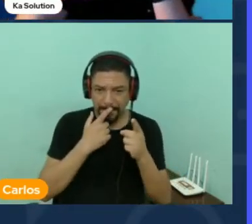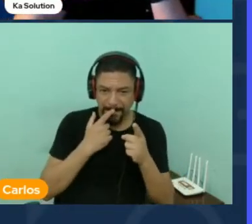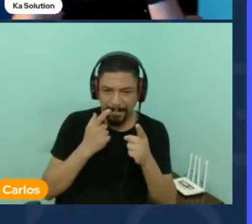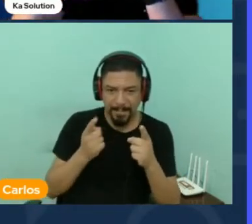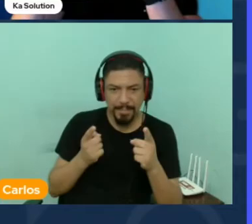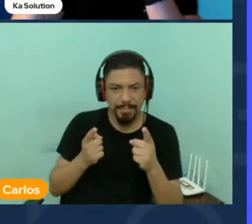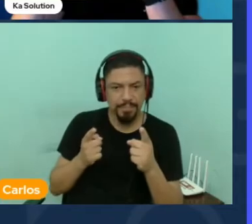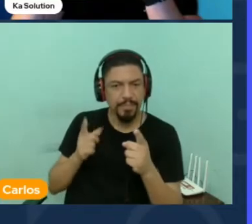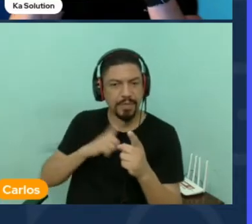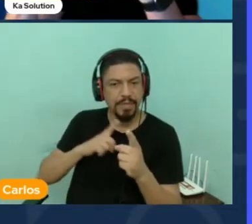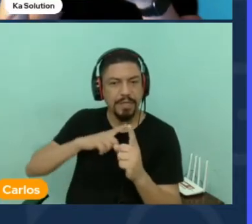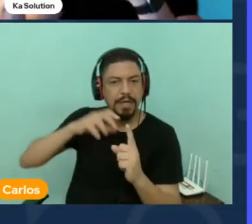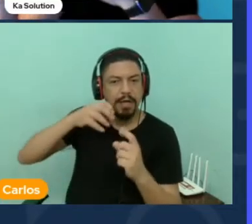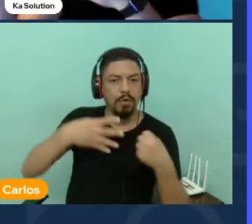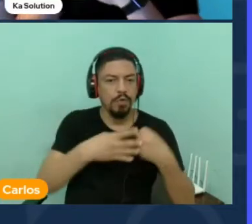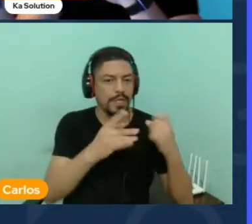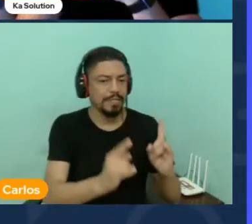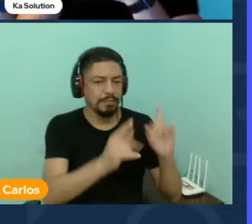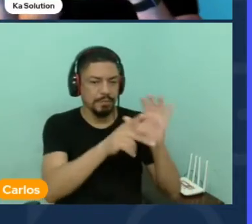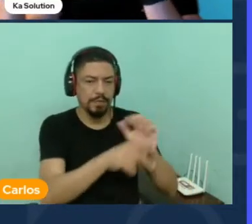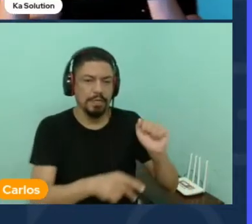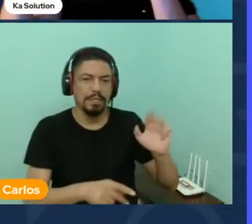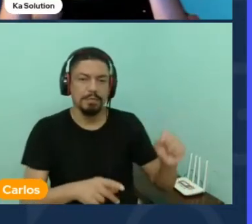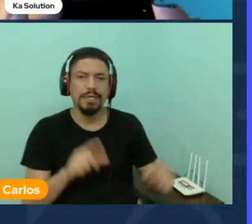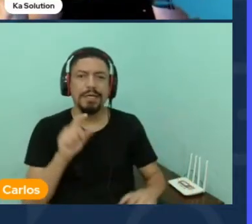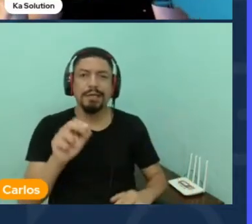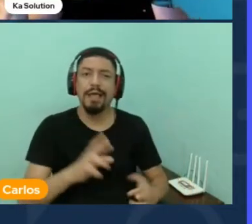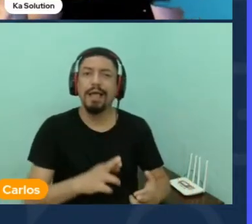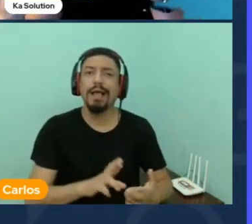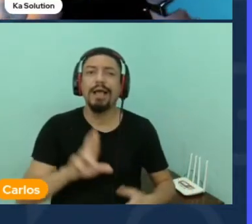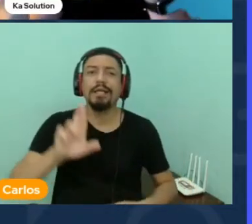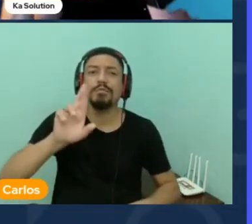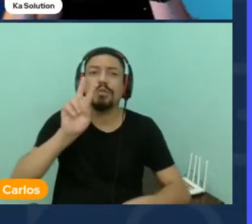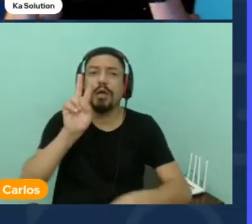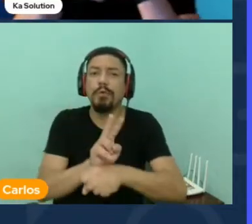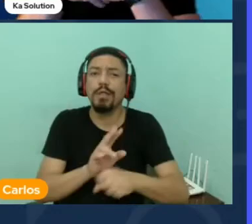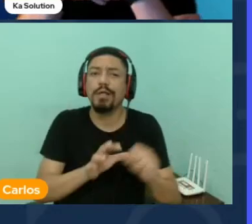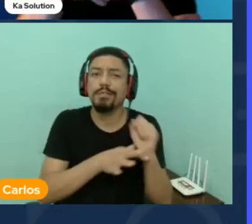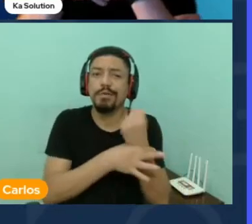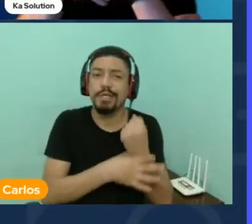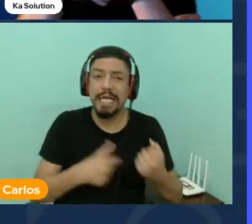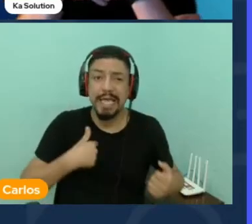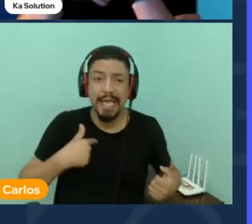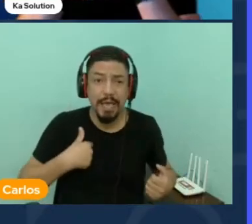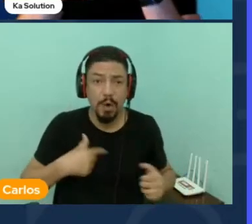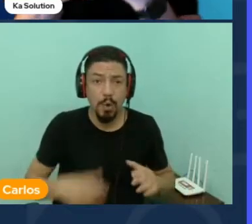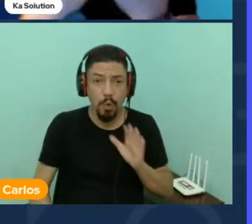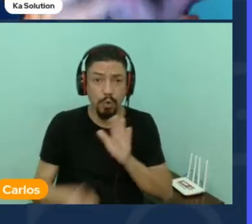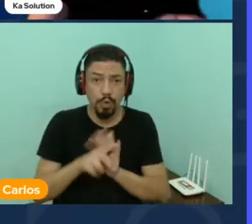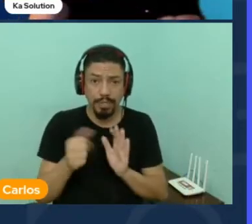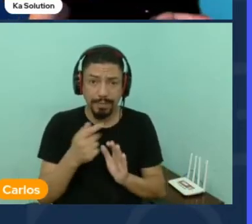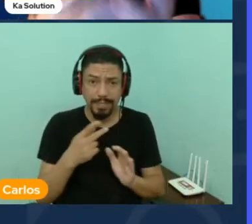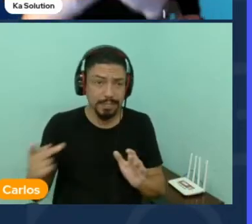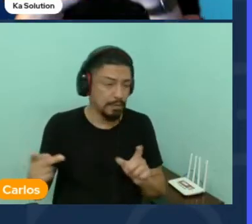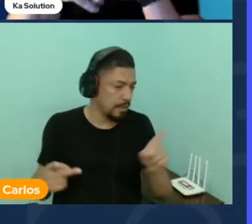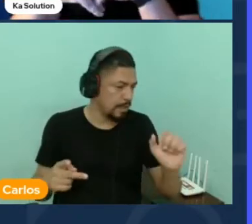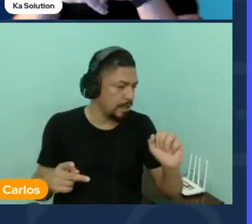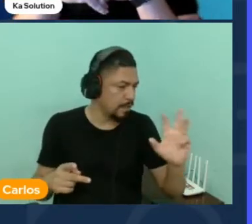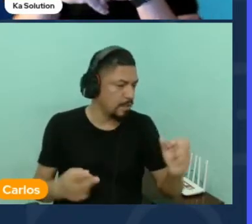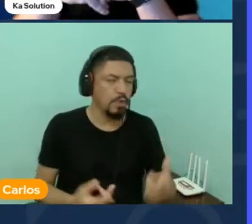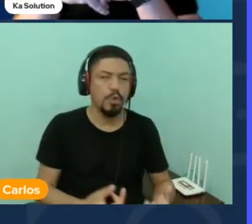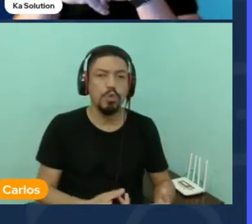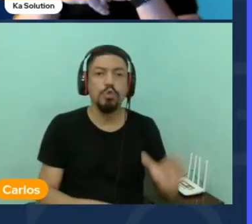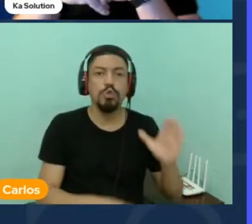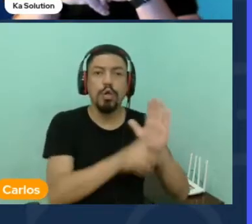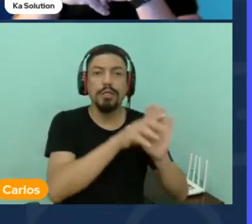da AWS, quem é o responsável pela segurança? Sou eu que sou o dono da aplicação ou a AWS que é a dona do